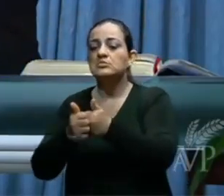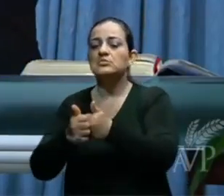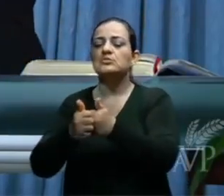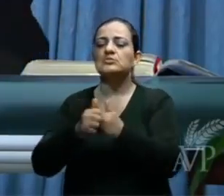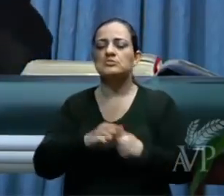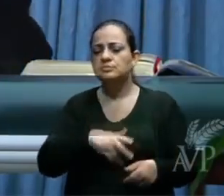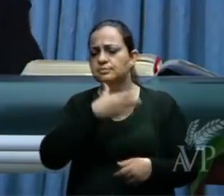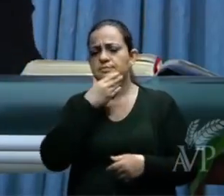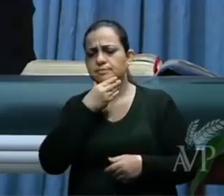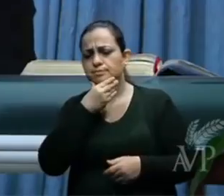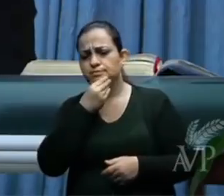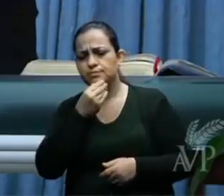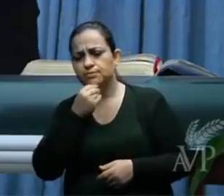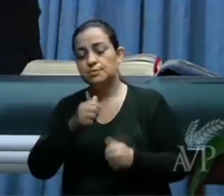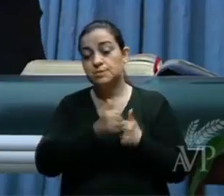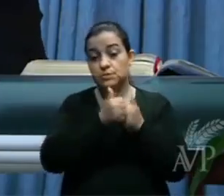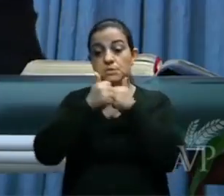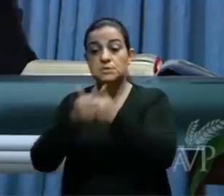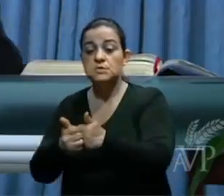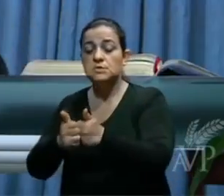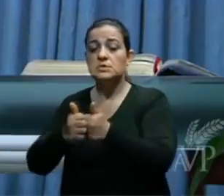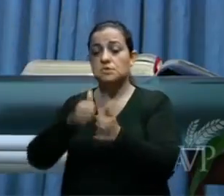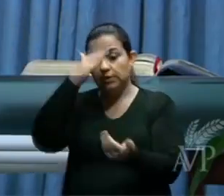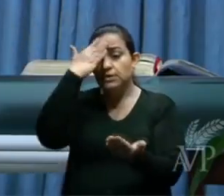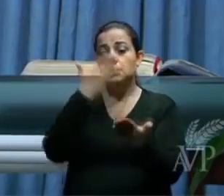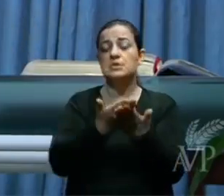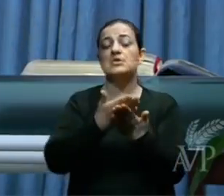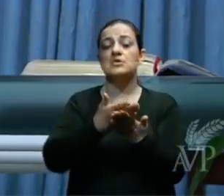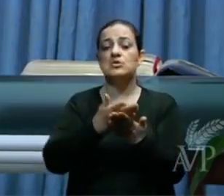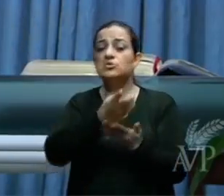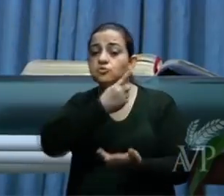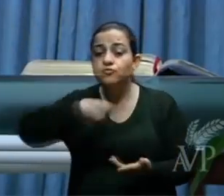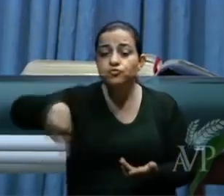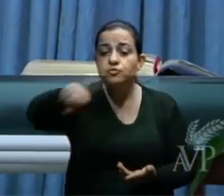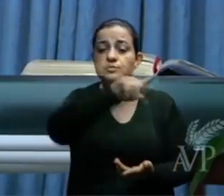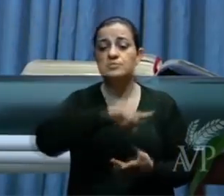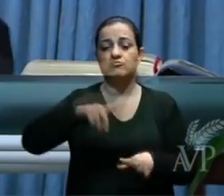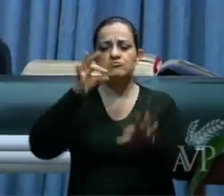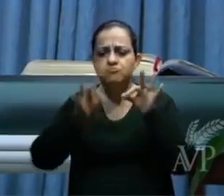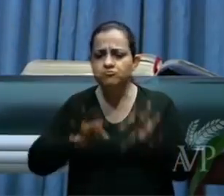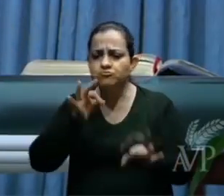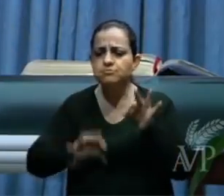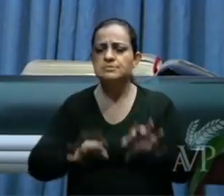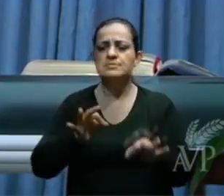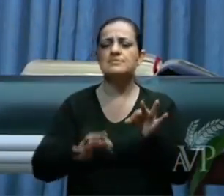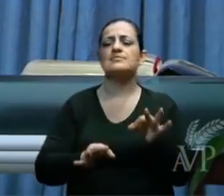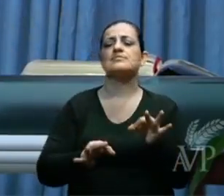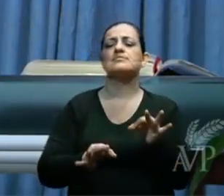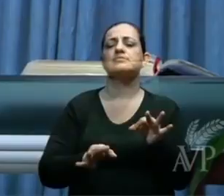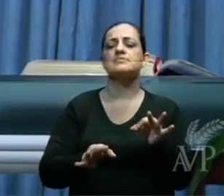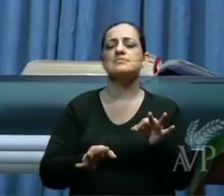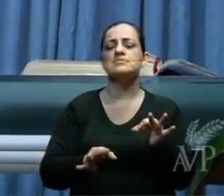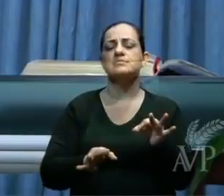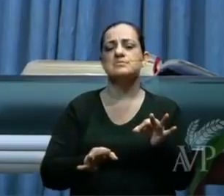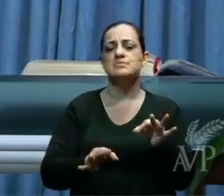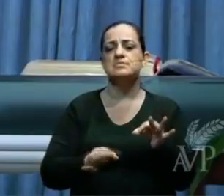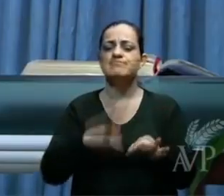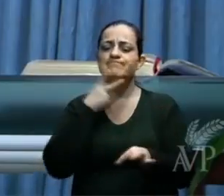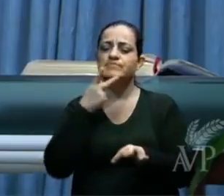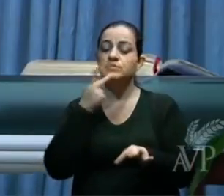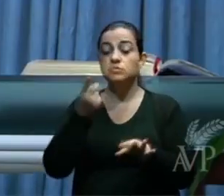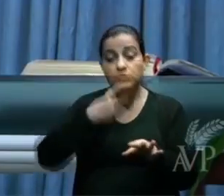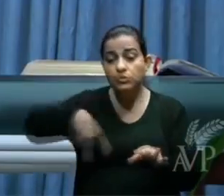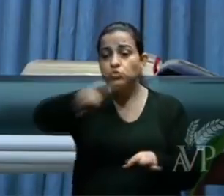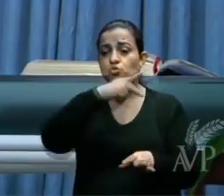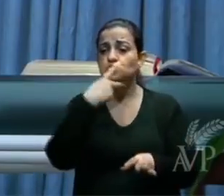seguia que ele ouvia ele disse a vossa justiça vamos dizer